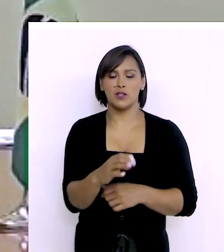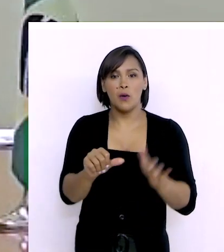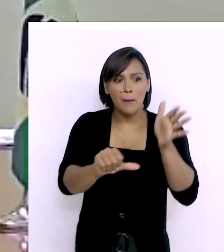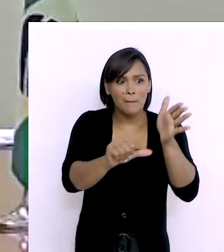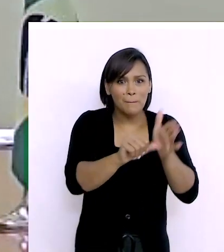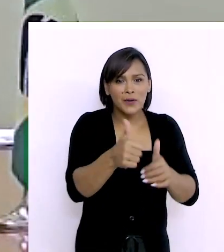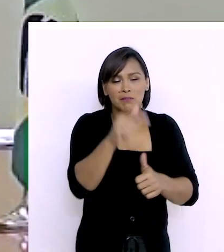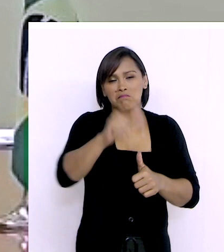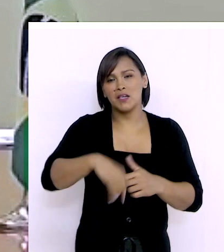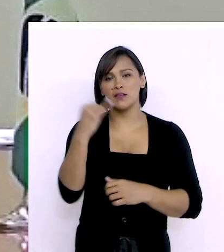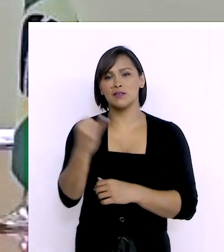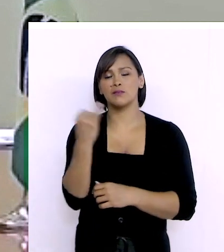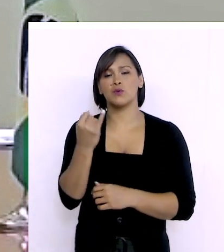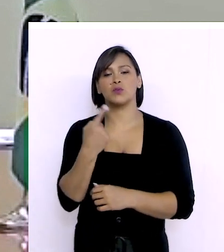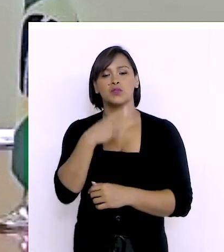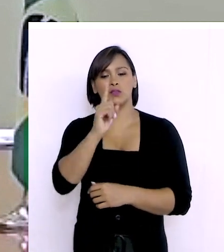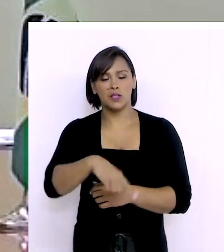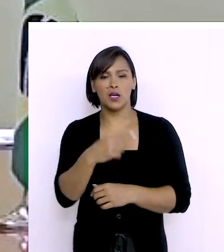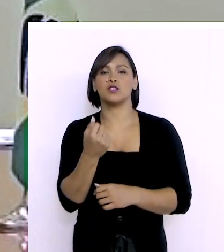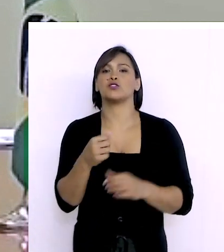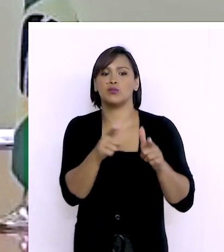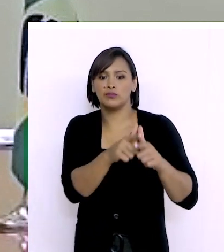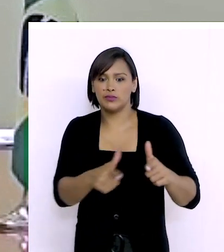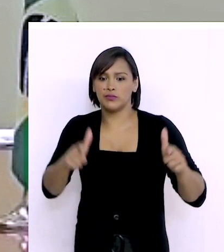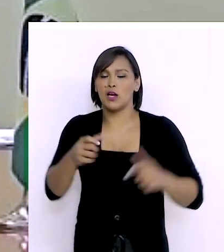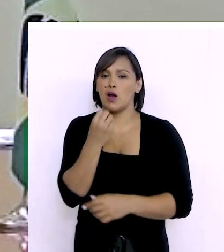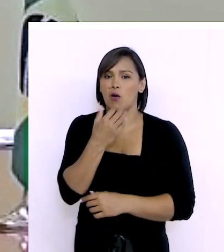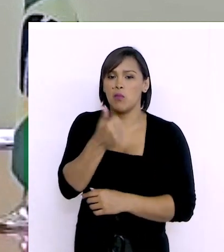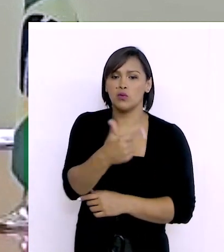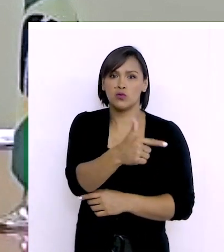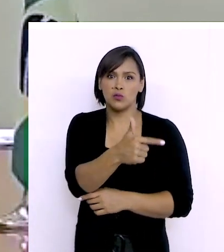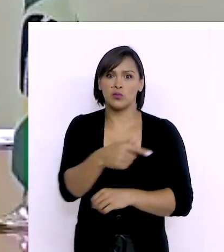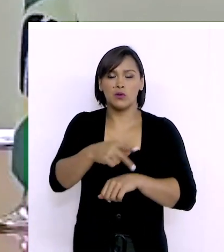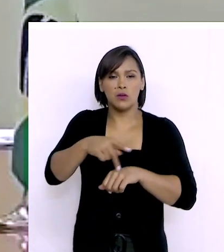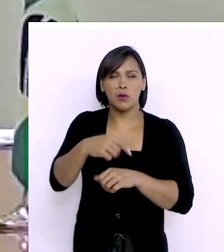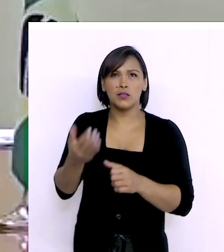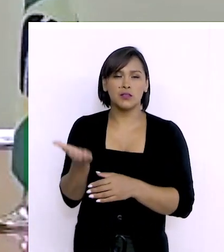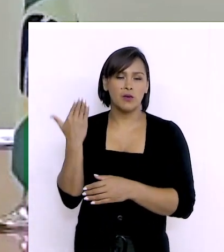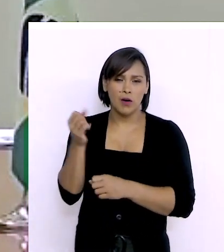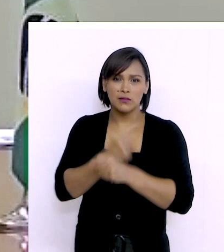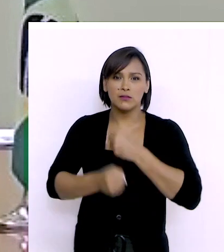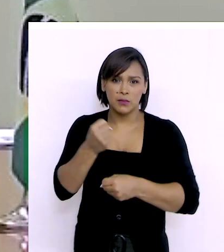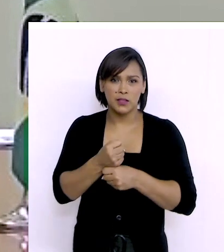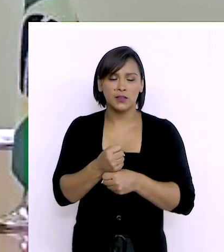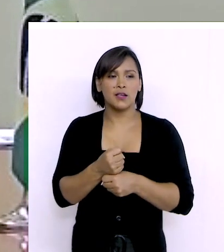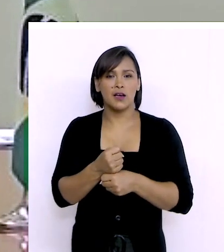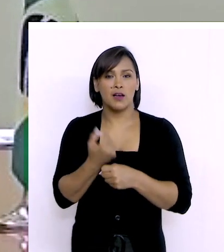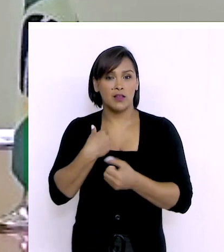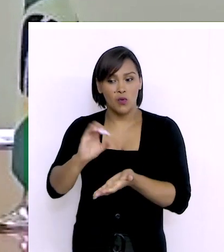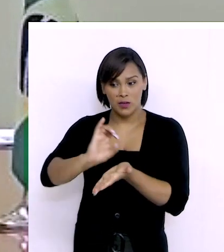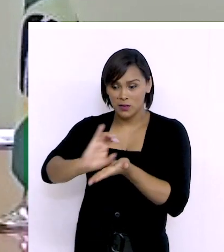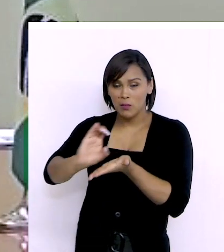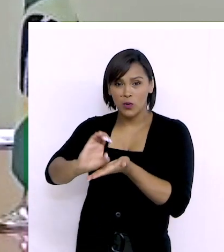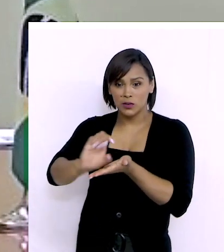primeiro parceiro, com uma larga vantagem sobre o segundo. Ou seja, no ano passado, as nossas exportações para a China